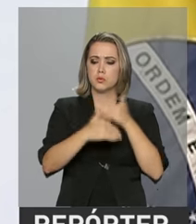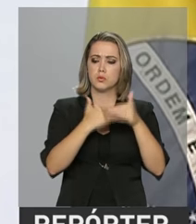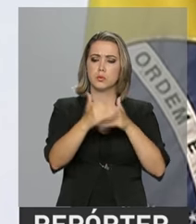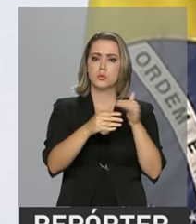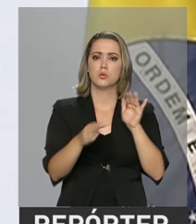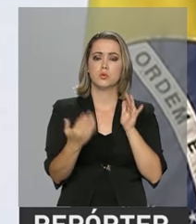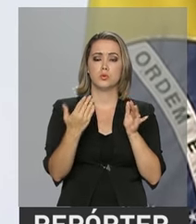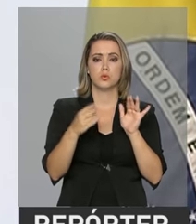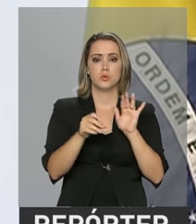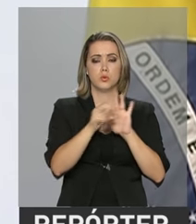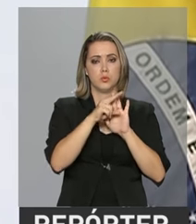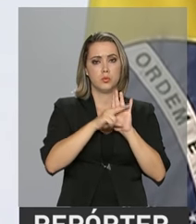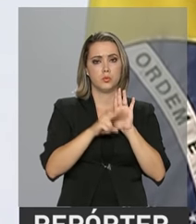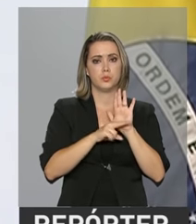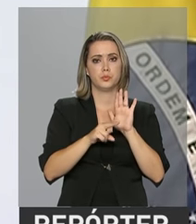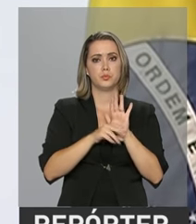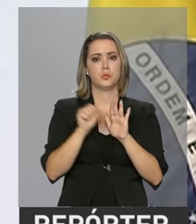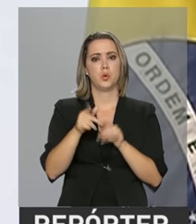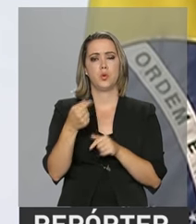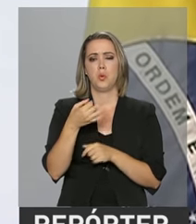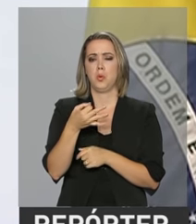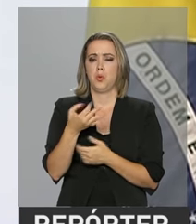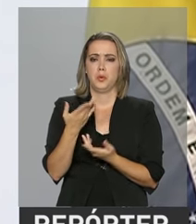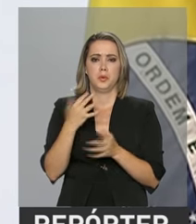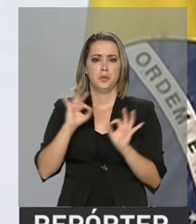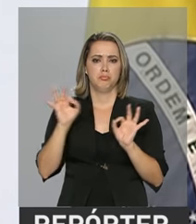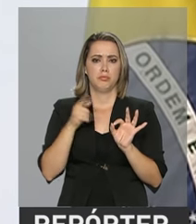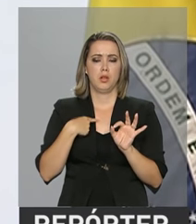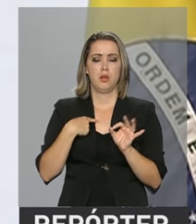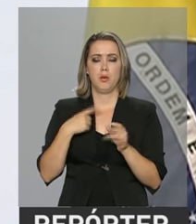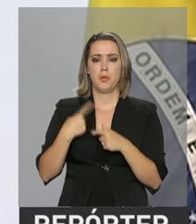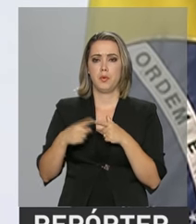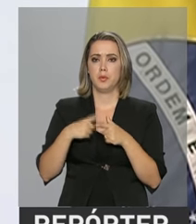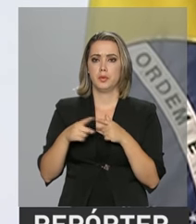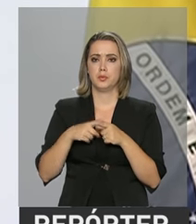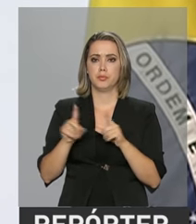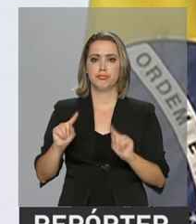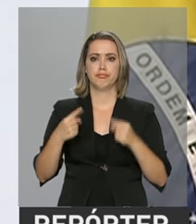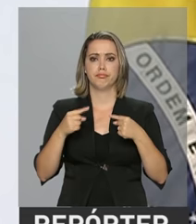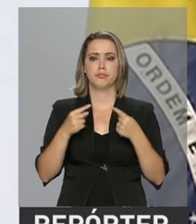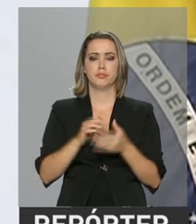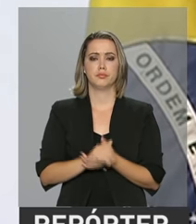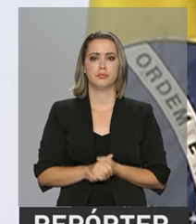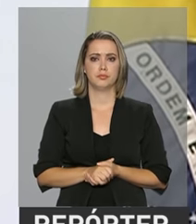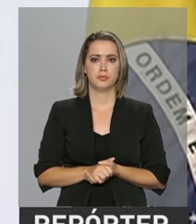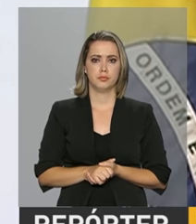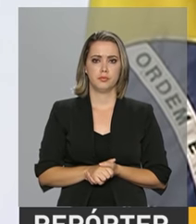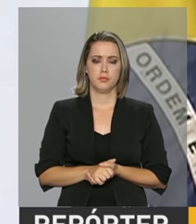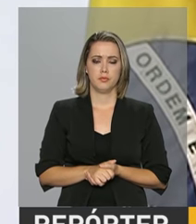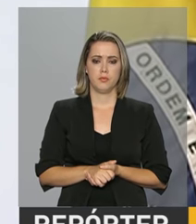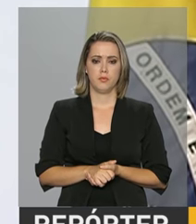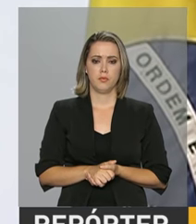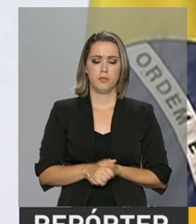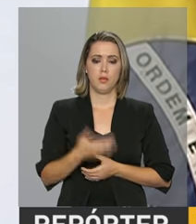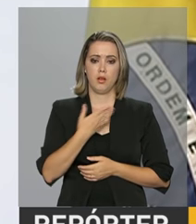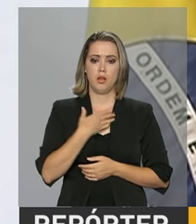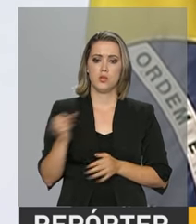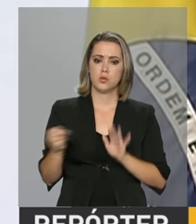sem se importar com as críticas como fez a espanha no início da década a formação necessária para